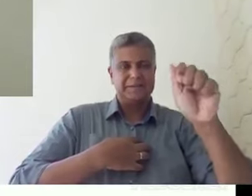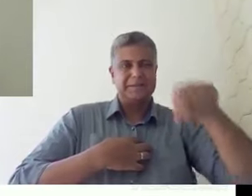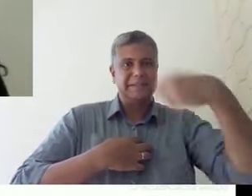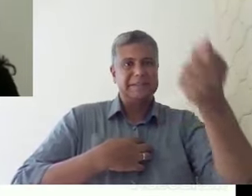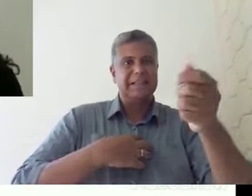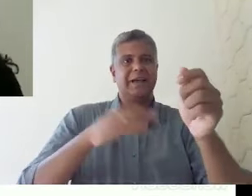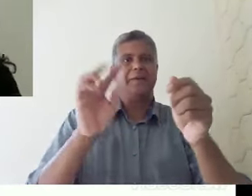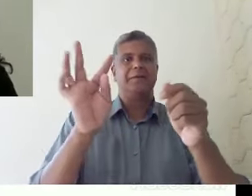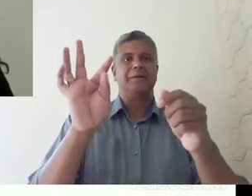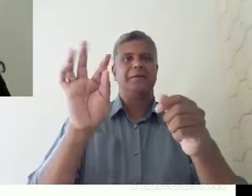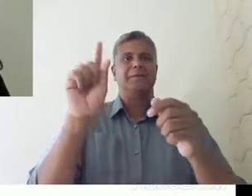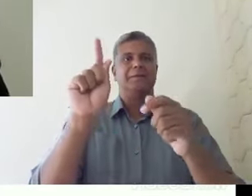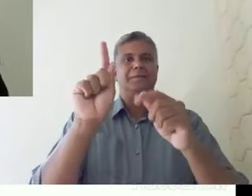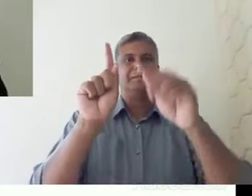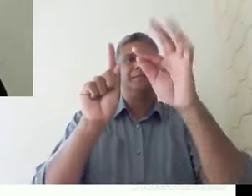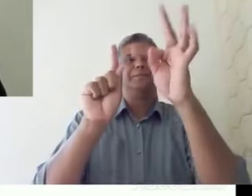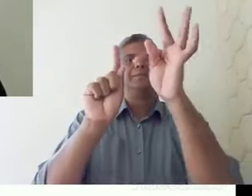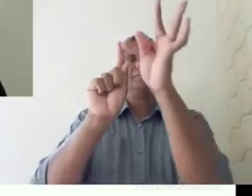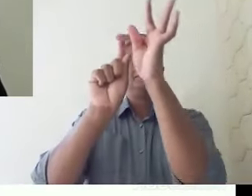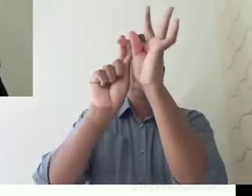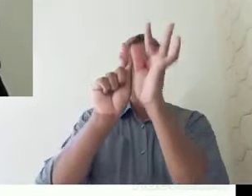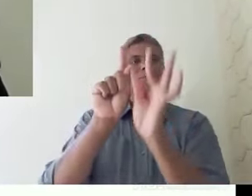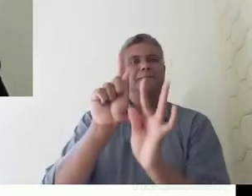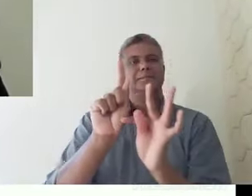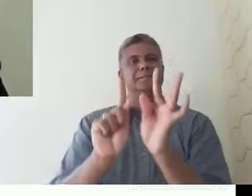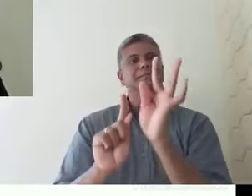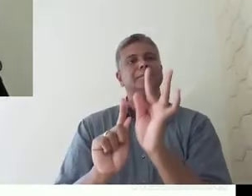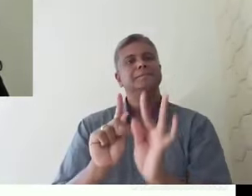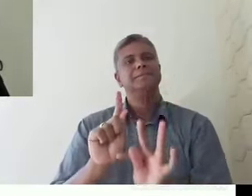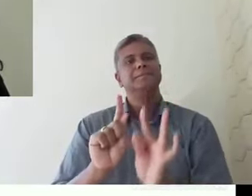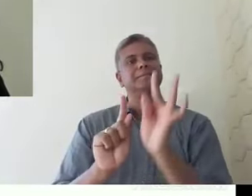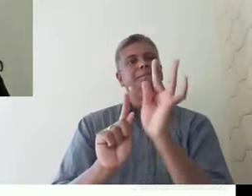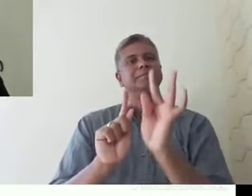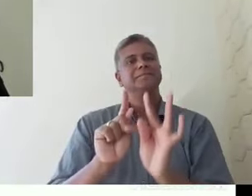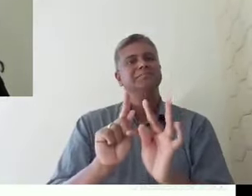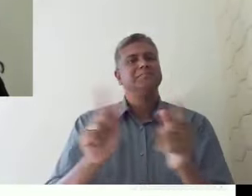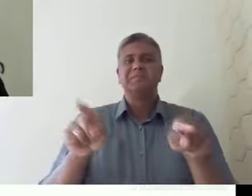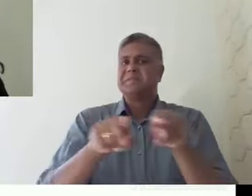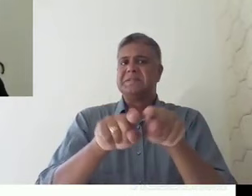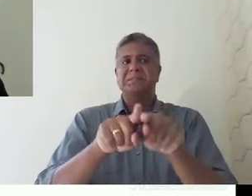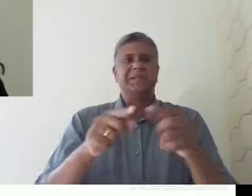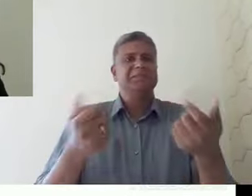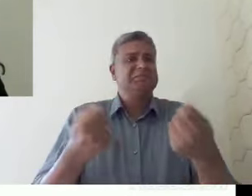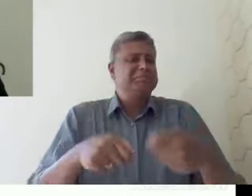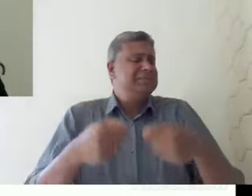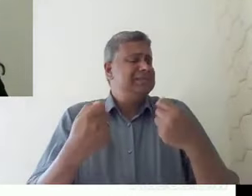escalar, porque ela não necessita